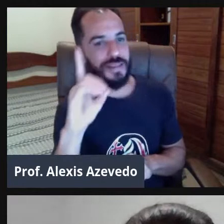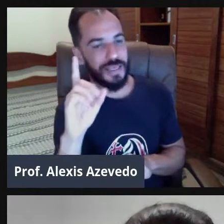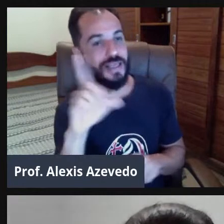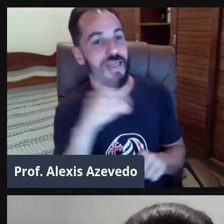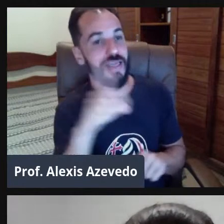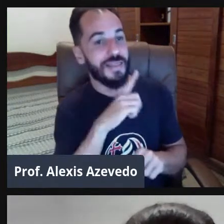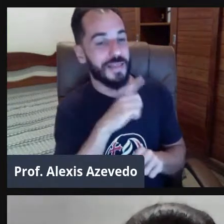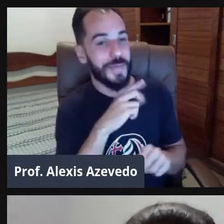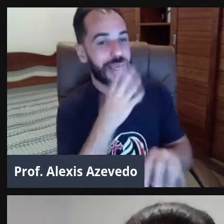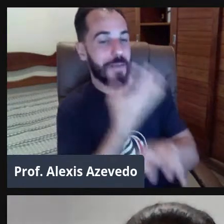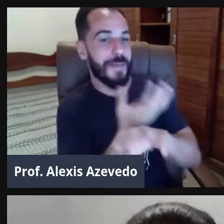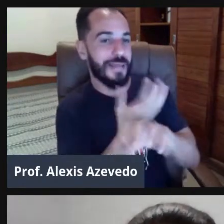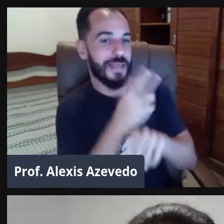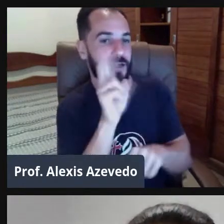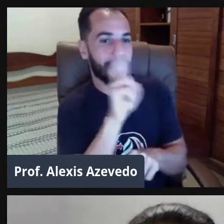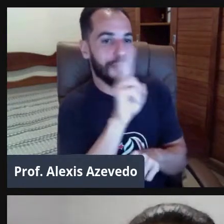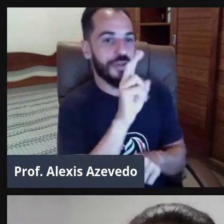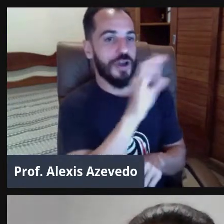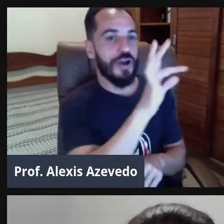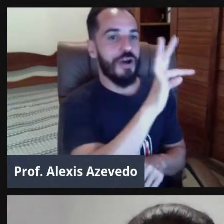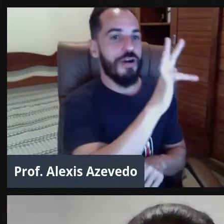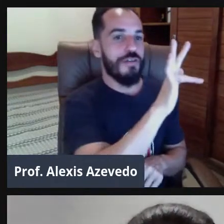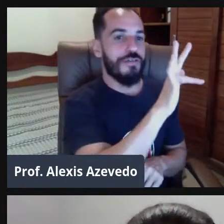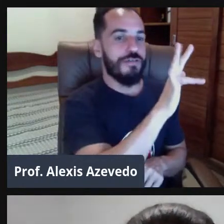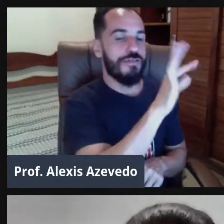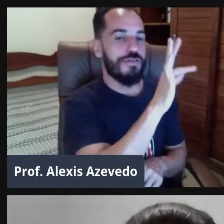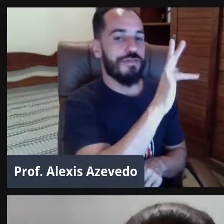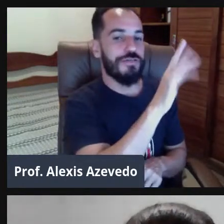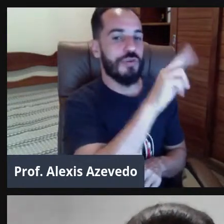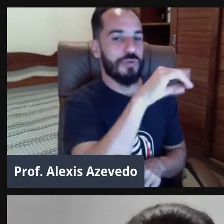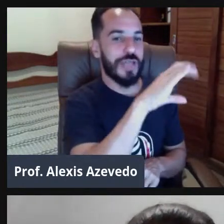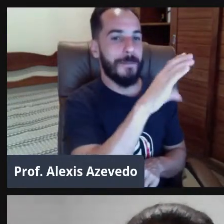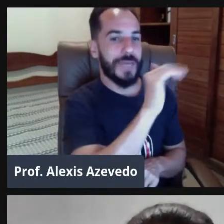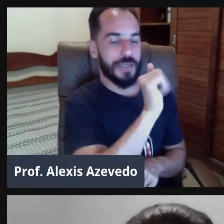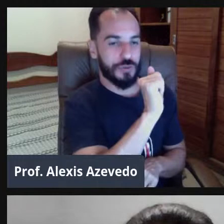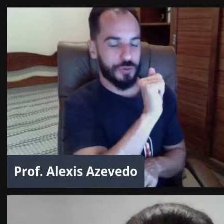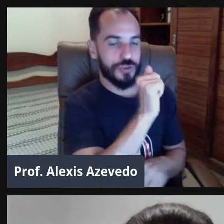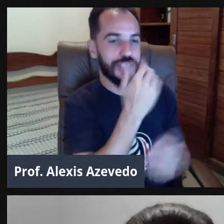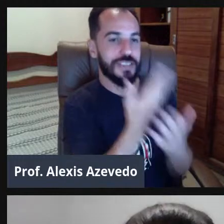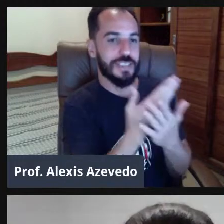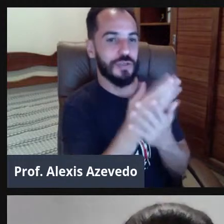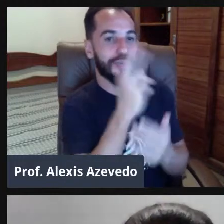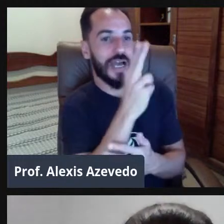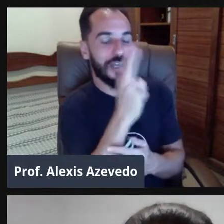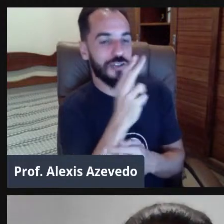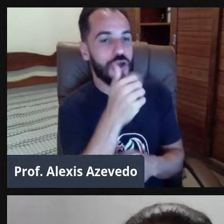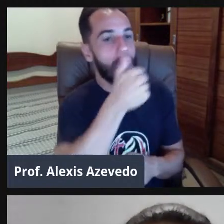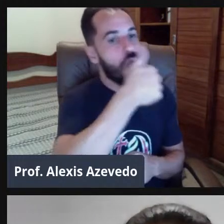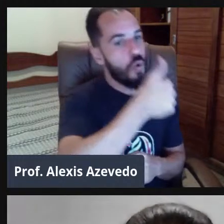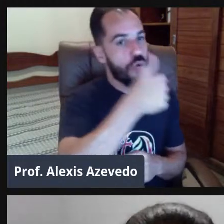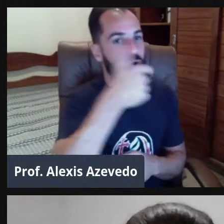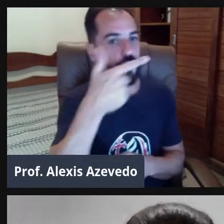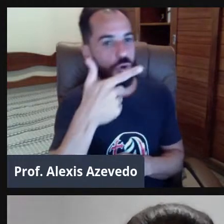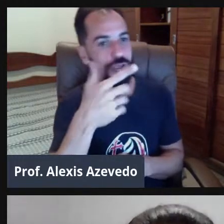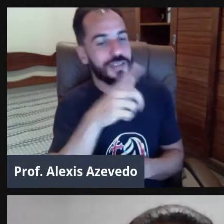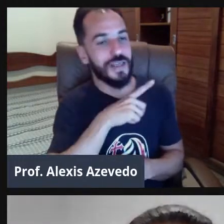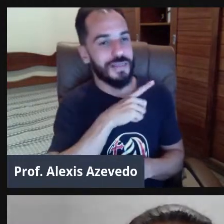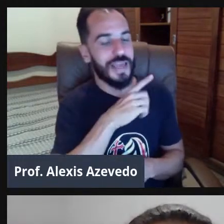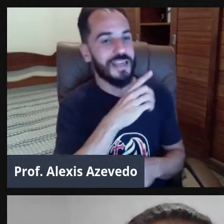do Ensino de Arte 2, a gente tem Didática e a gente tem Didática do Ensino de